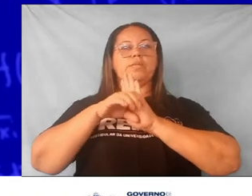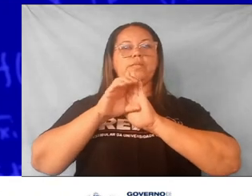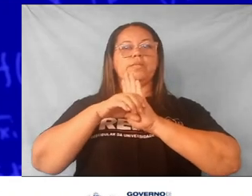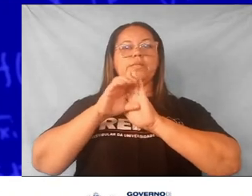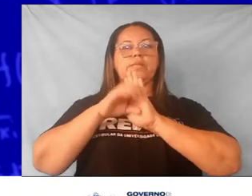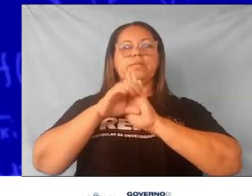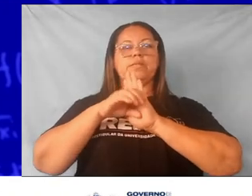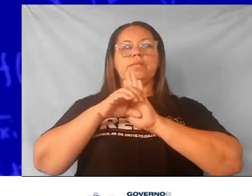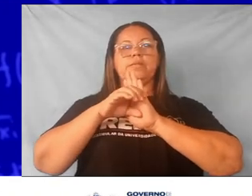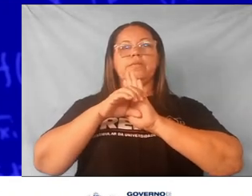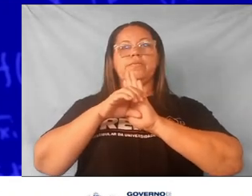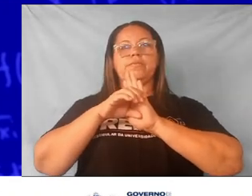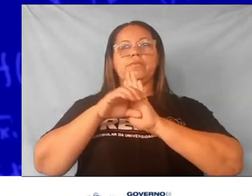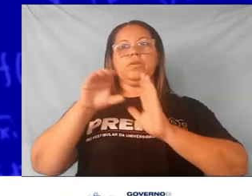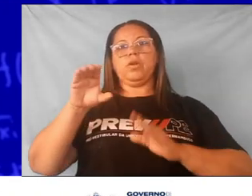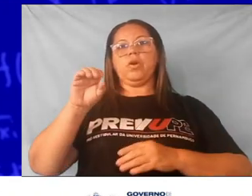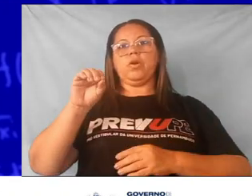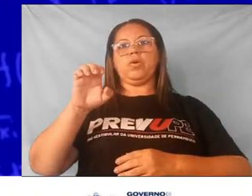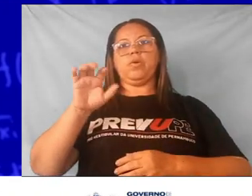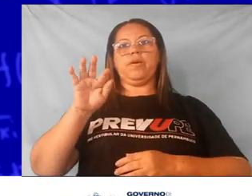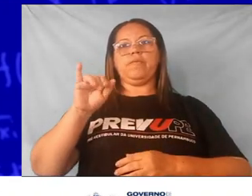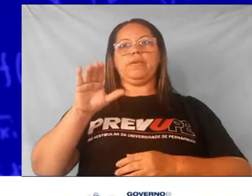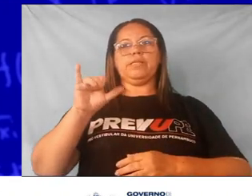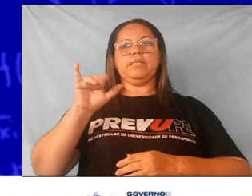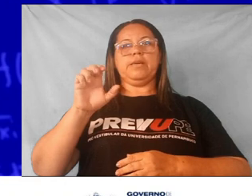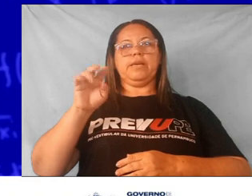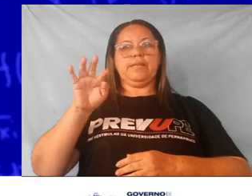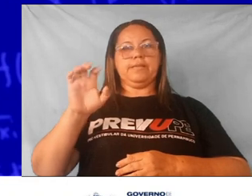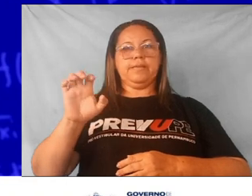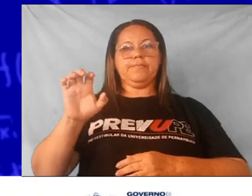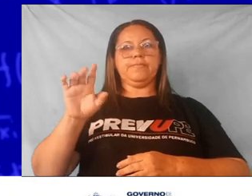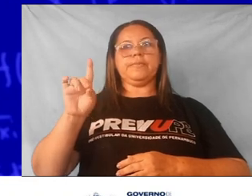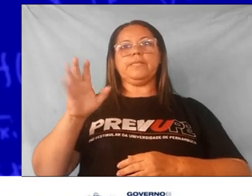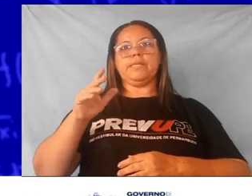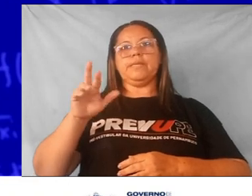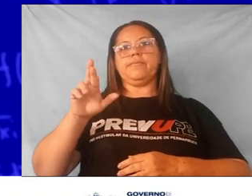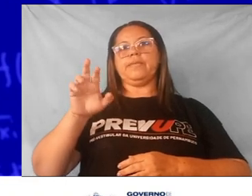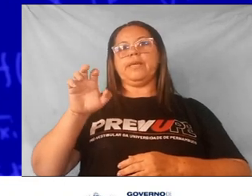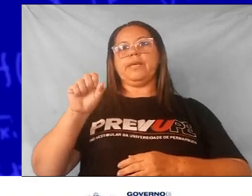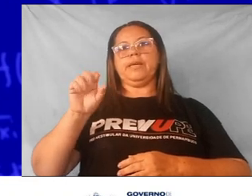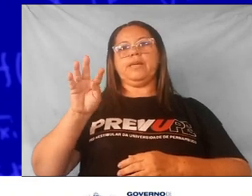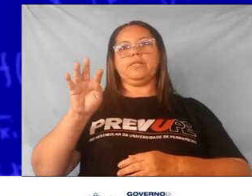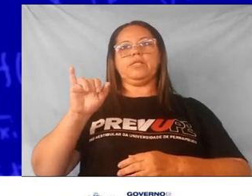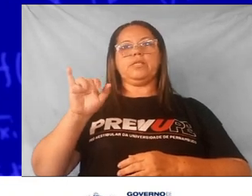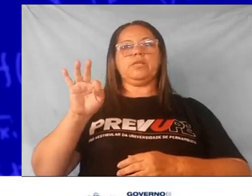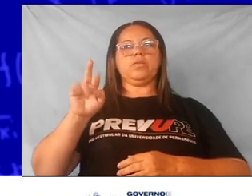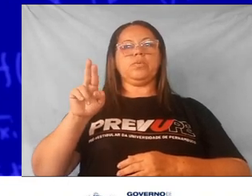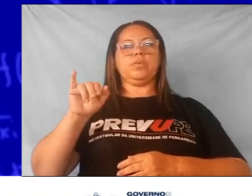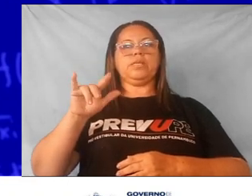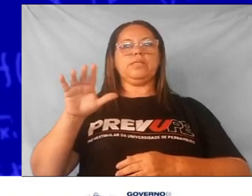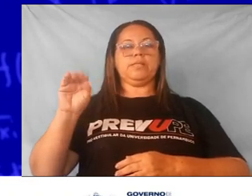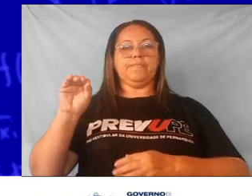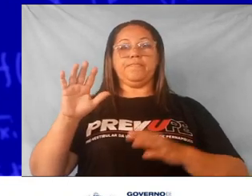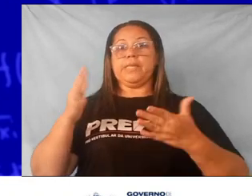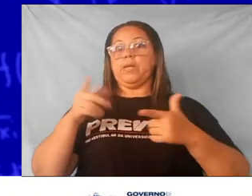de coeficiente de restituição. Então, em problemas de colisão